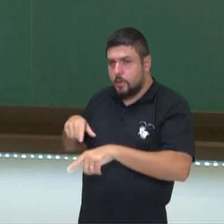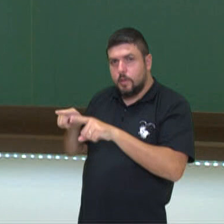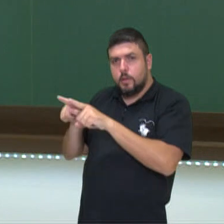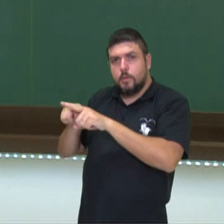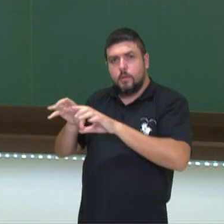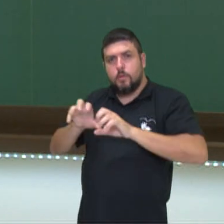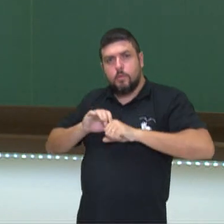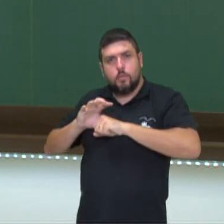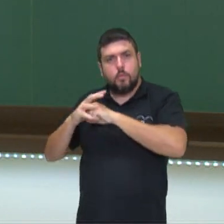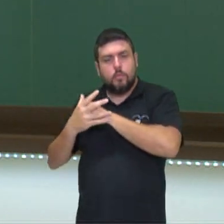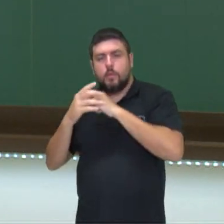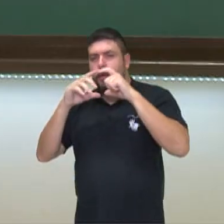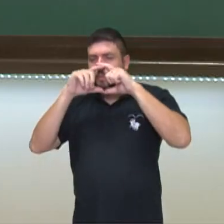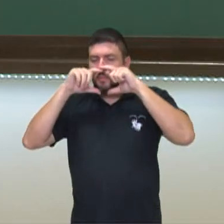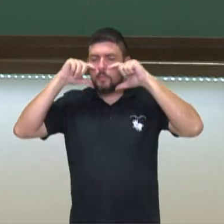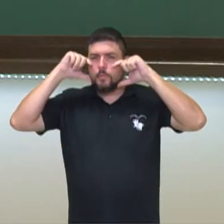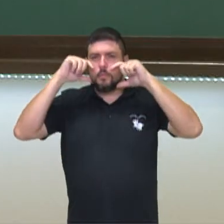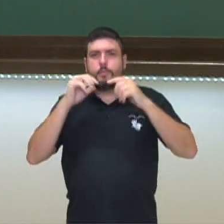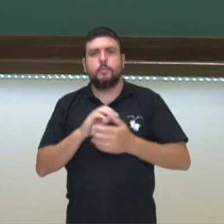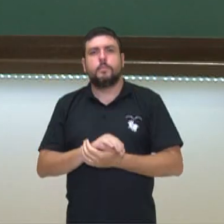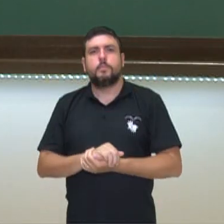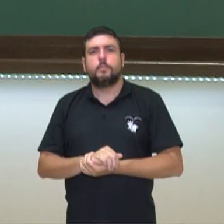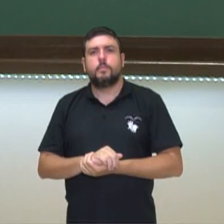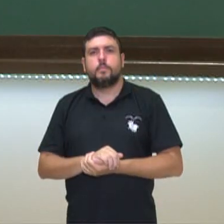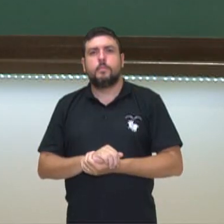a máscara, pessoal, é